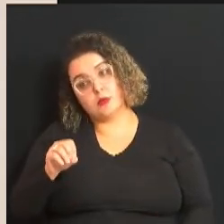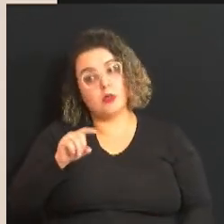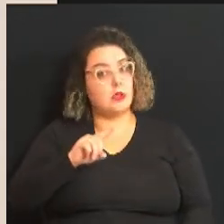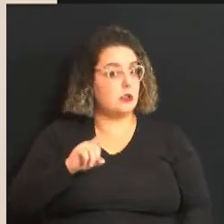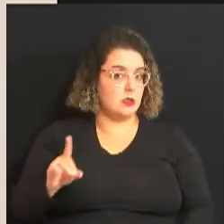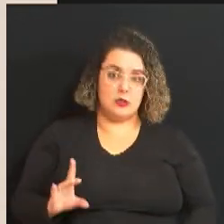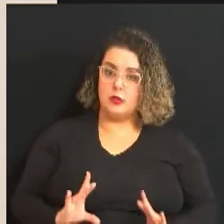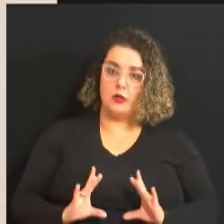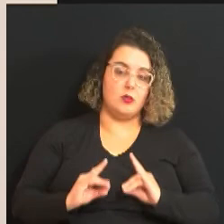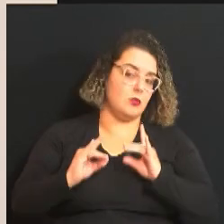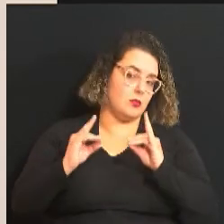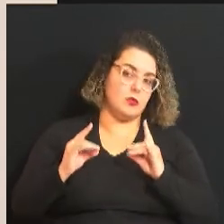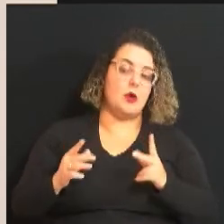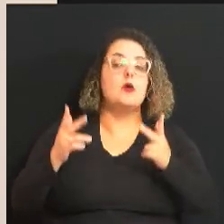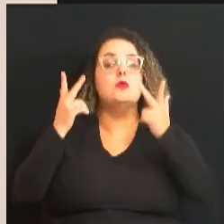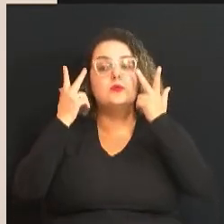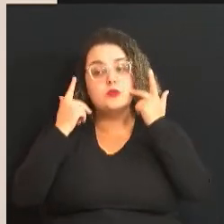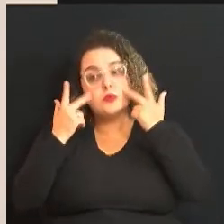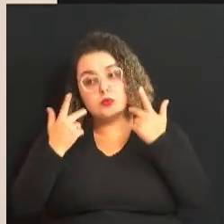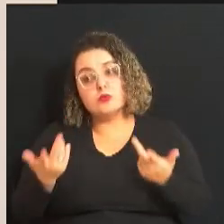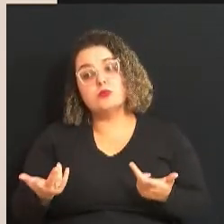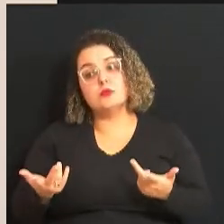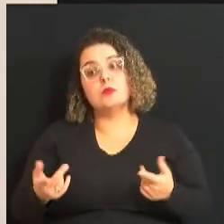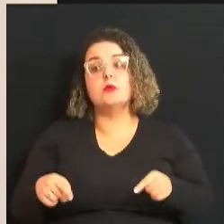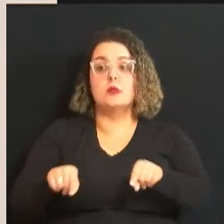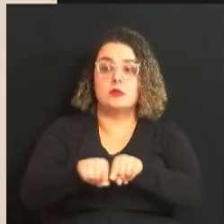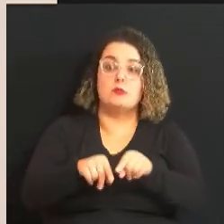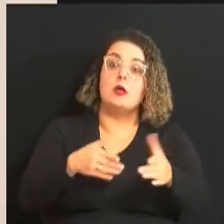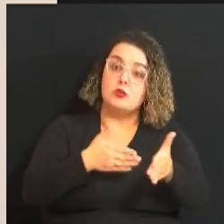os métodos naturais e os métodos de barreira.